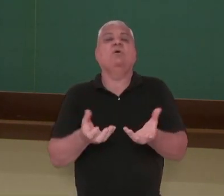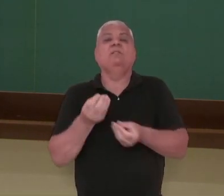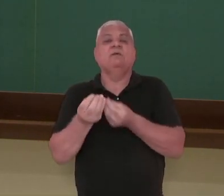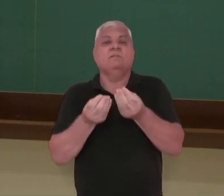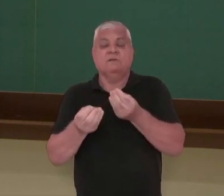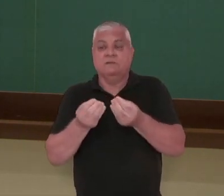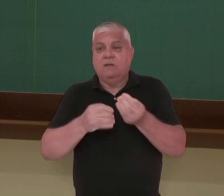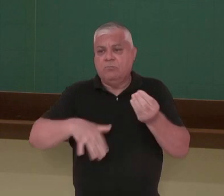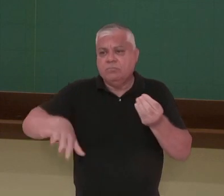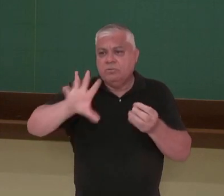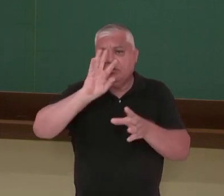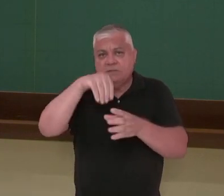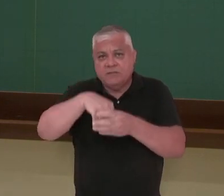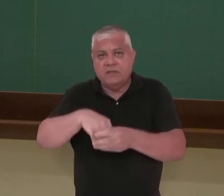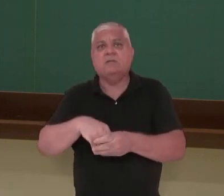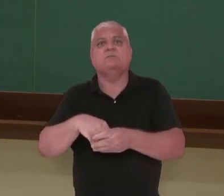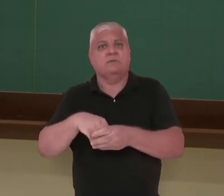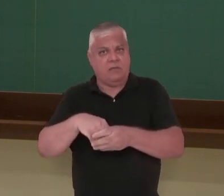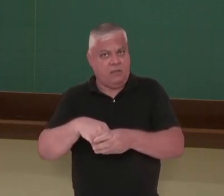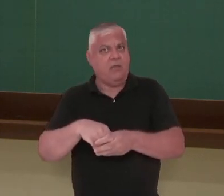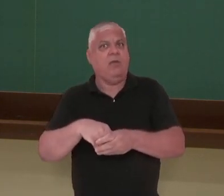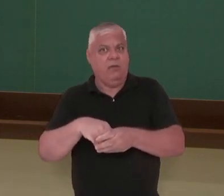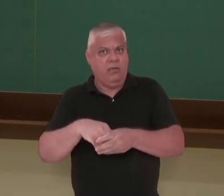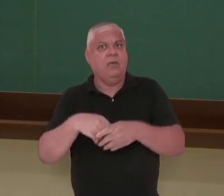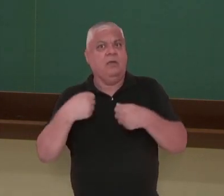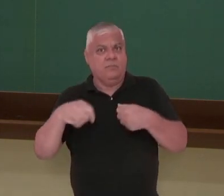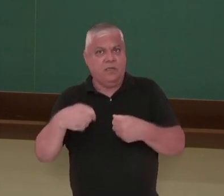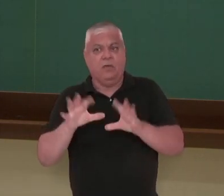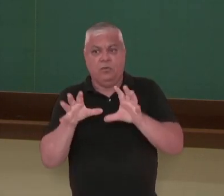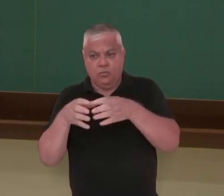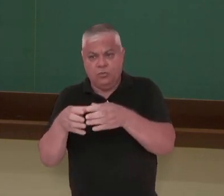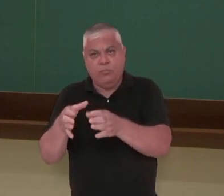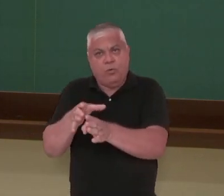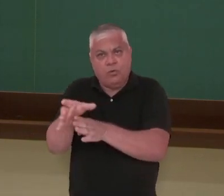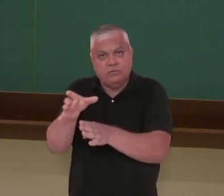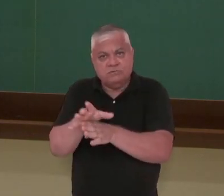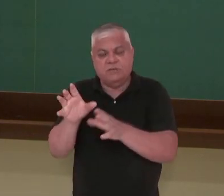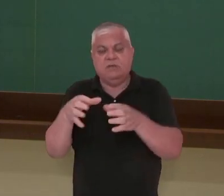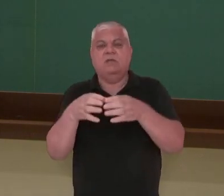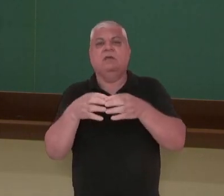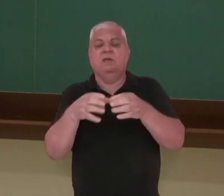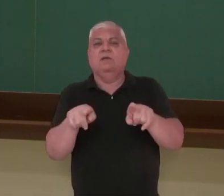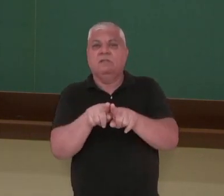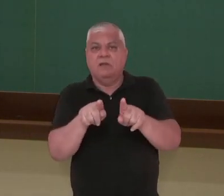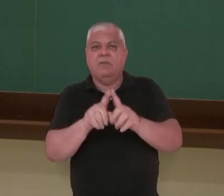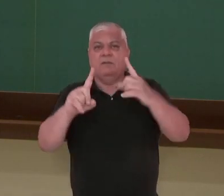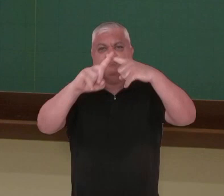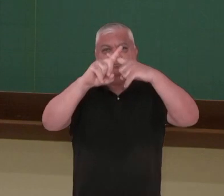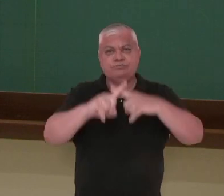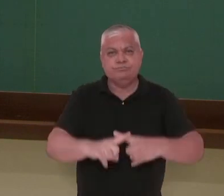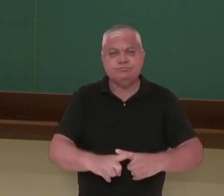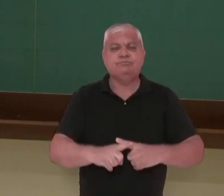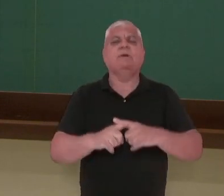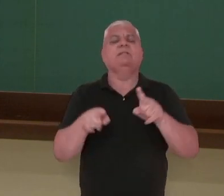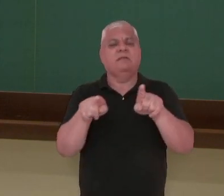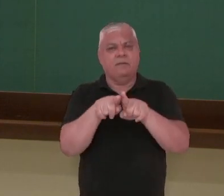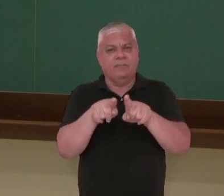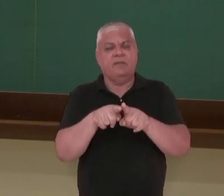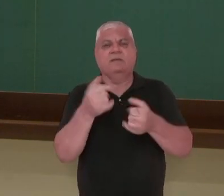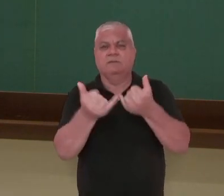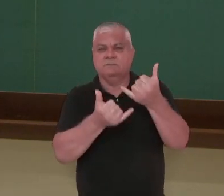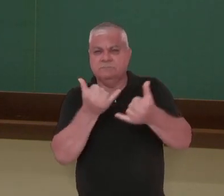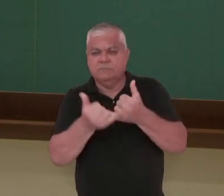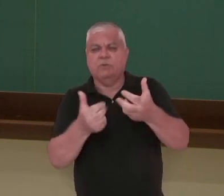muito importante, que são o conselho da escola, o conselho de classe, os grêmios estudantis, também são regulamentados aqui, e